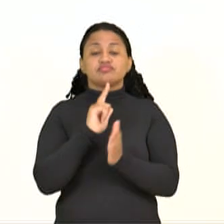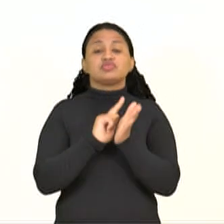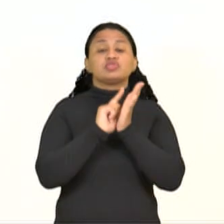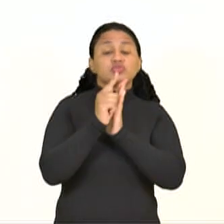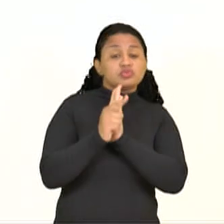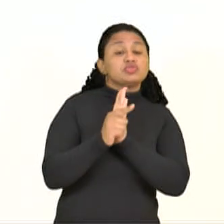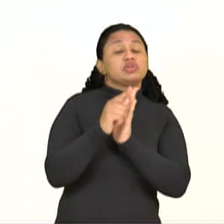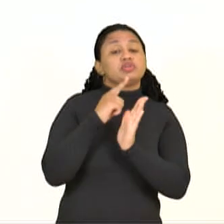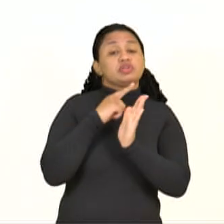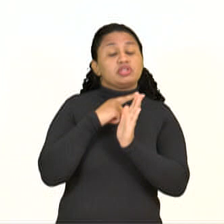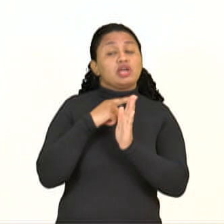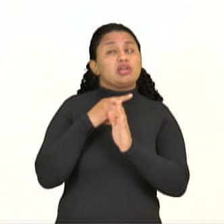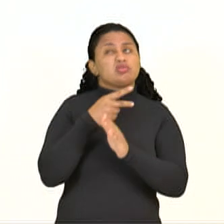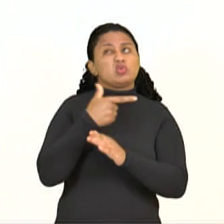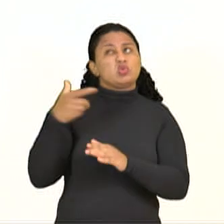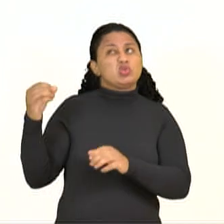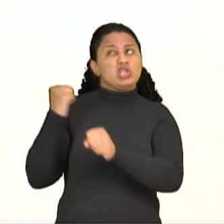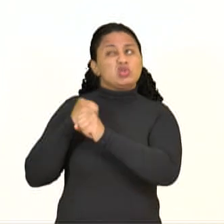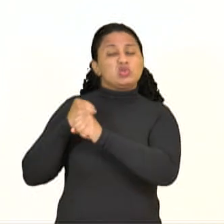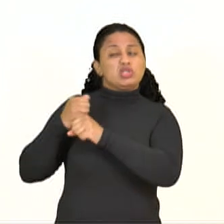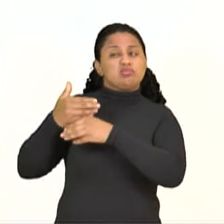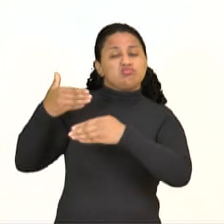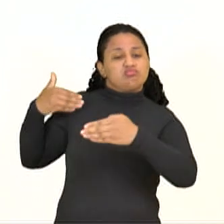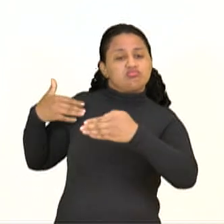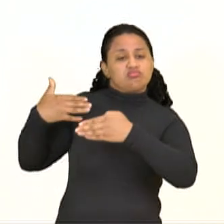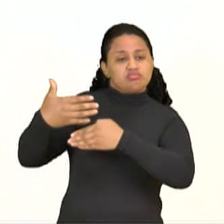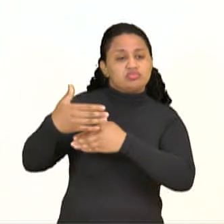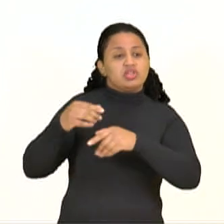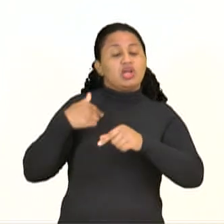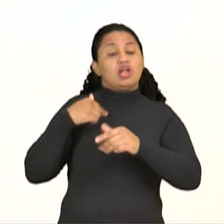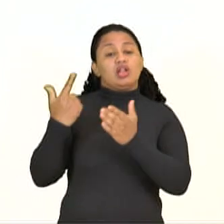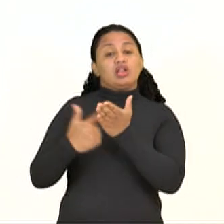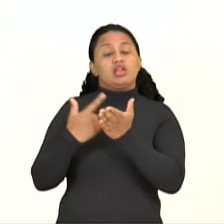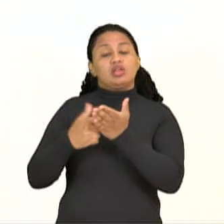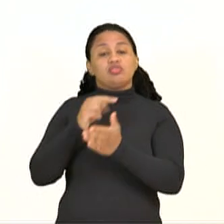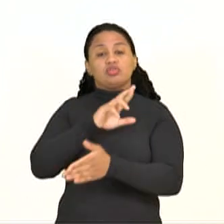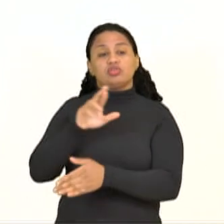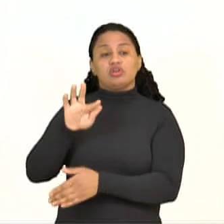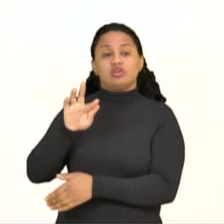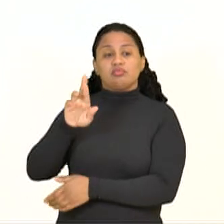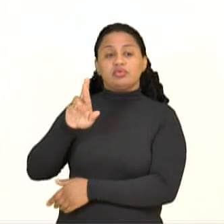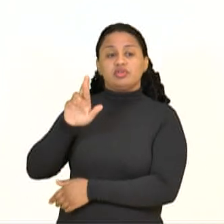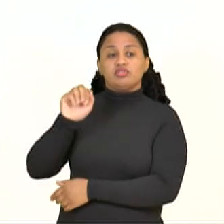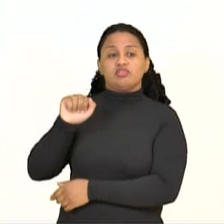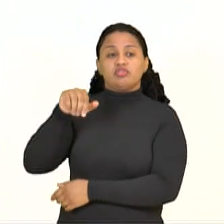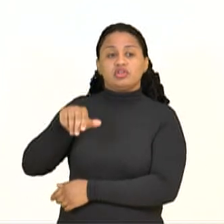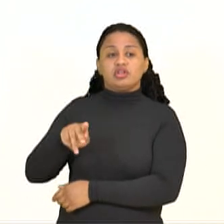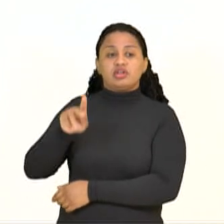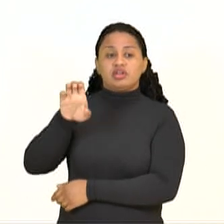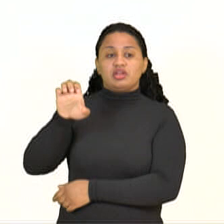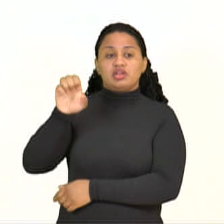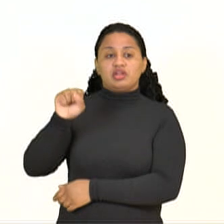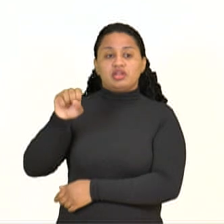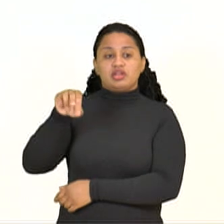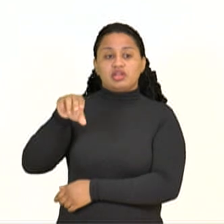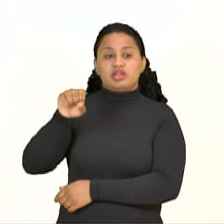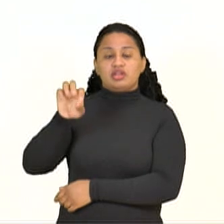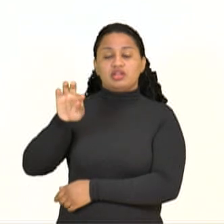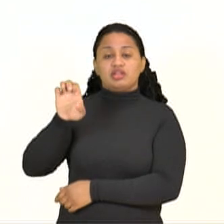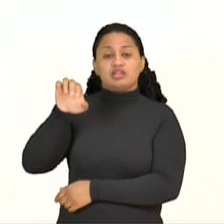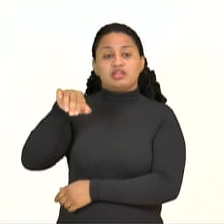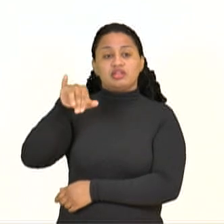dos últimos 200 anos. Estamos falando de Frankenstein, de uma menina que tinha 19 anos quando escreveu essa